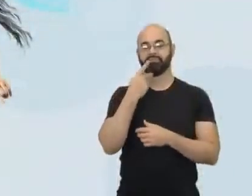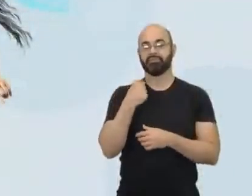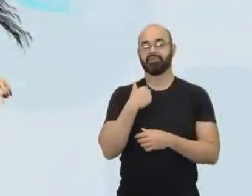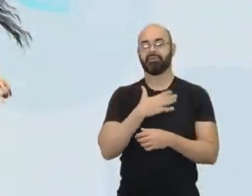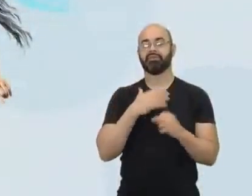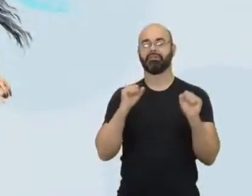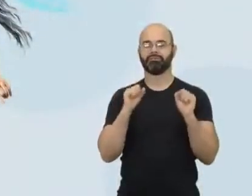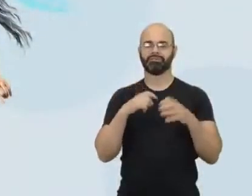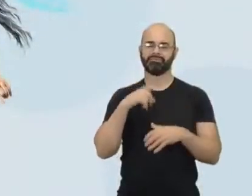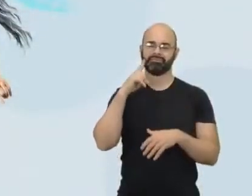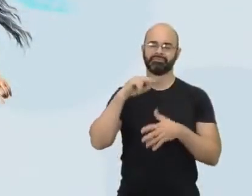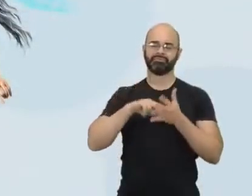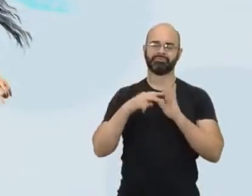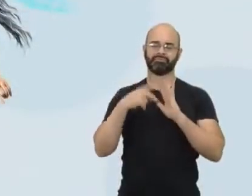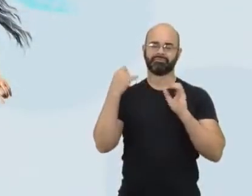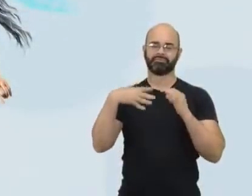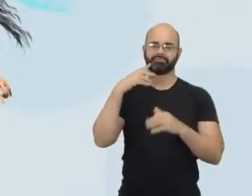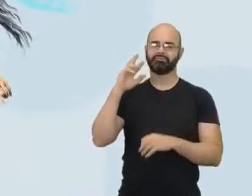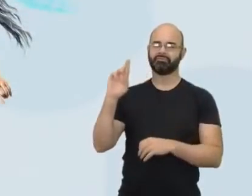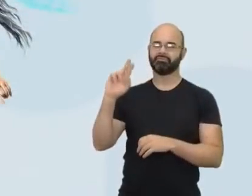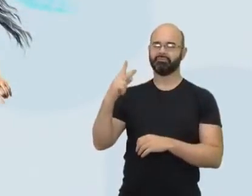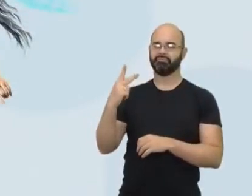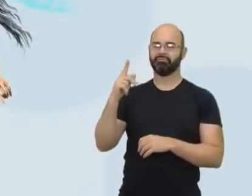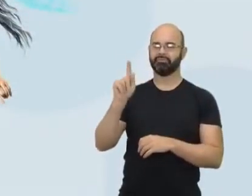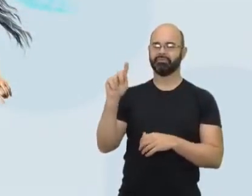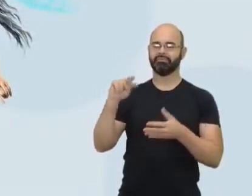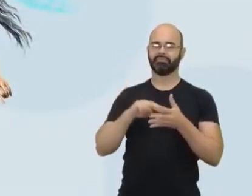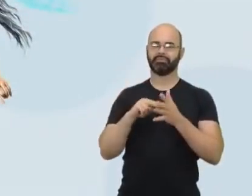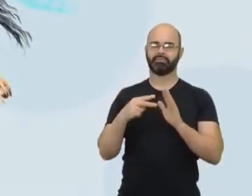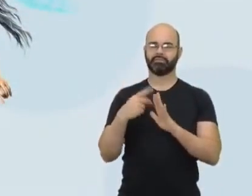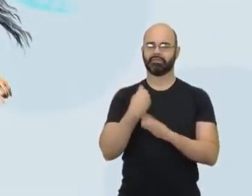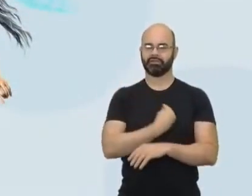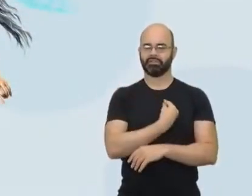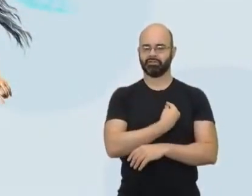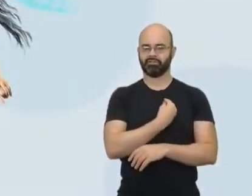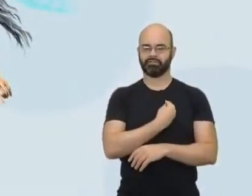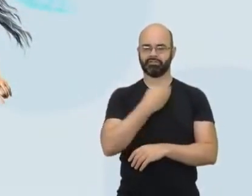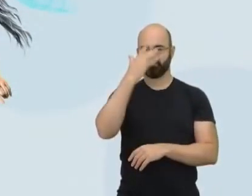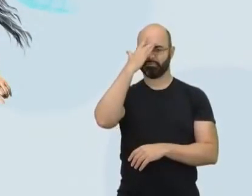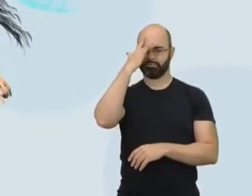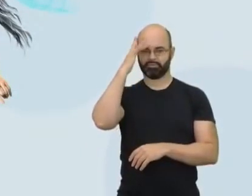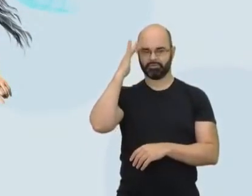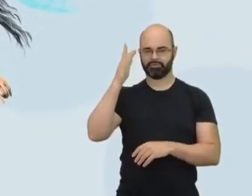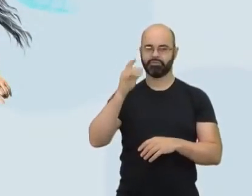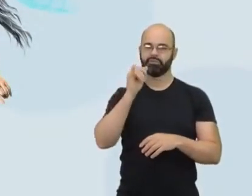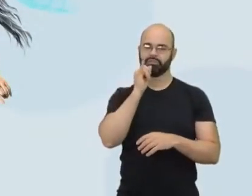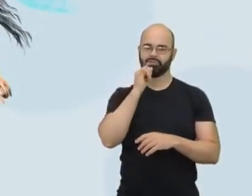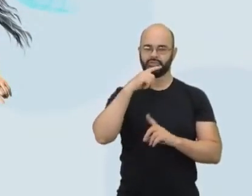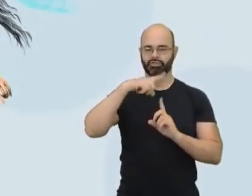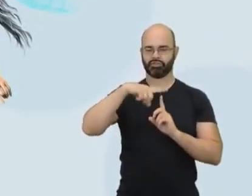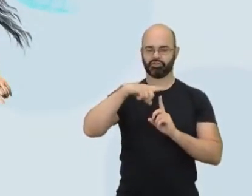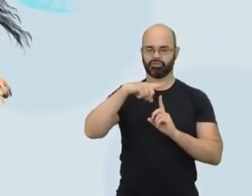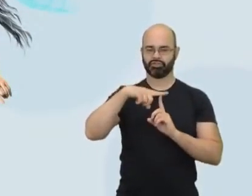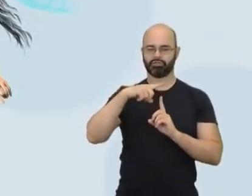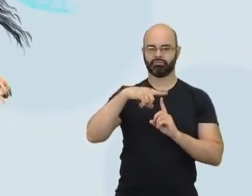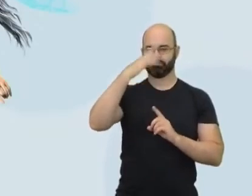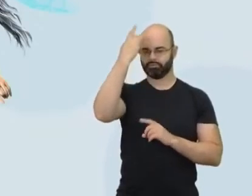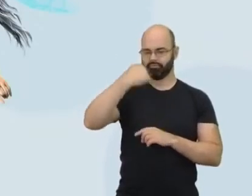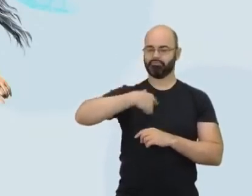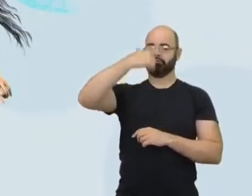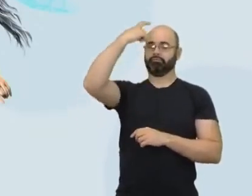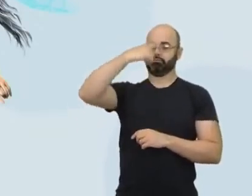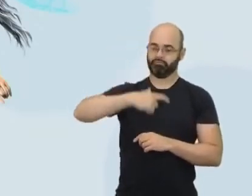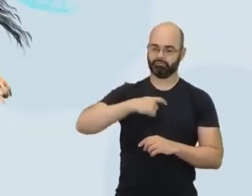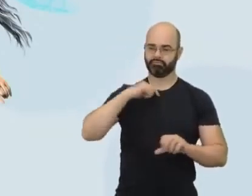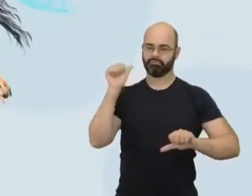é RPG. A sigla RPG define um estilo de jogo em que as pessoas interpretam seus personagens,